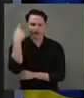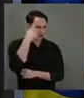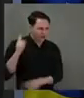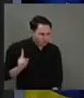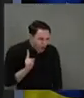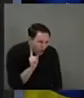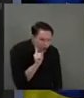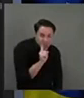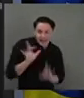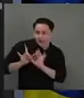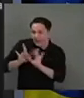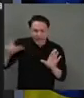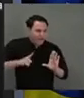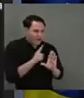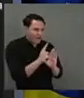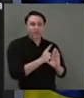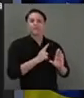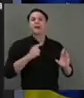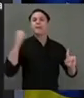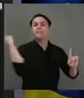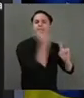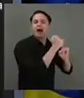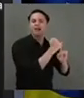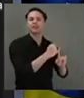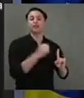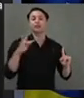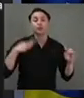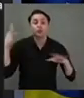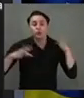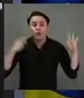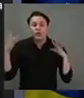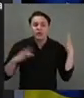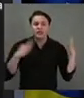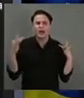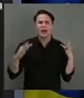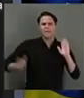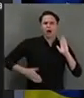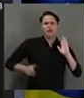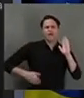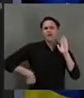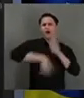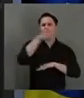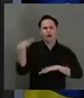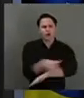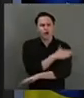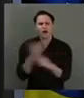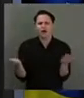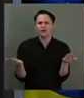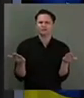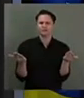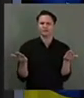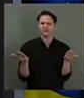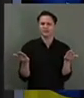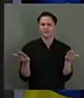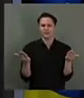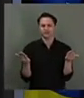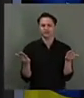esfaqueia um turista. Aqui audiência de custódia, bandido vai para a rua. Aqui